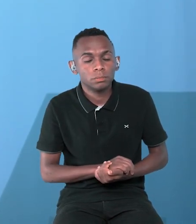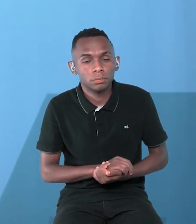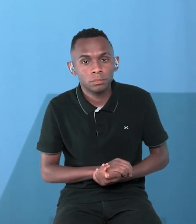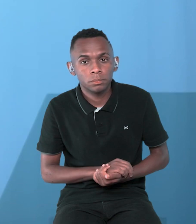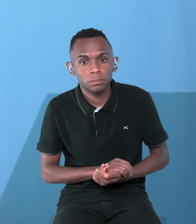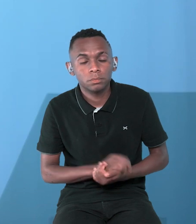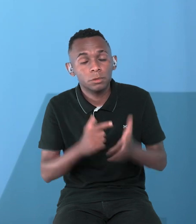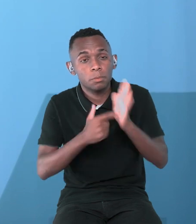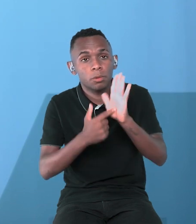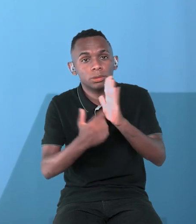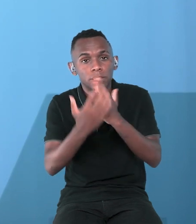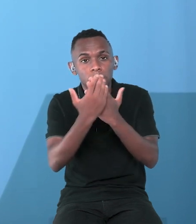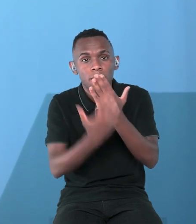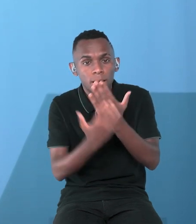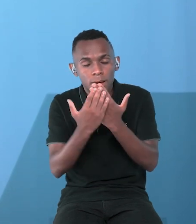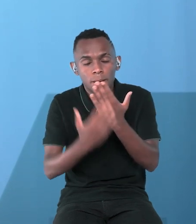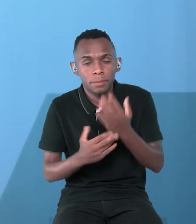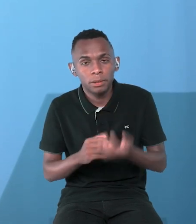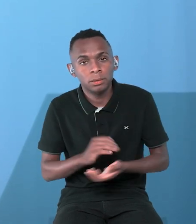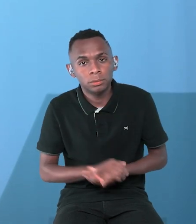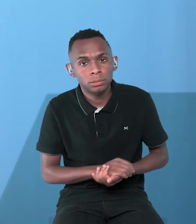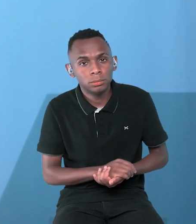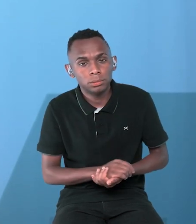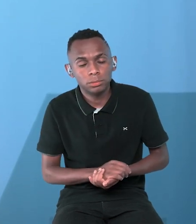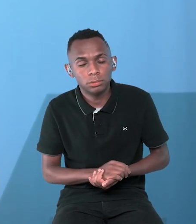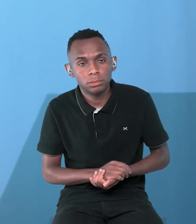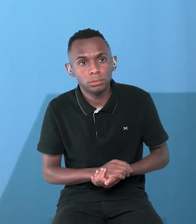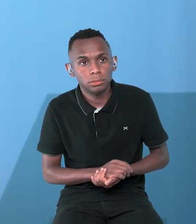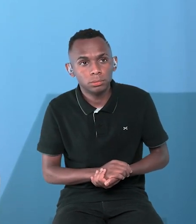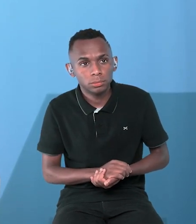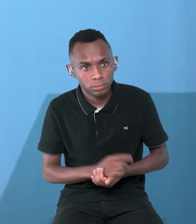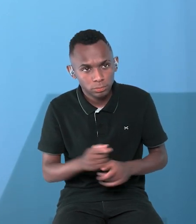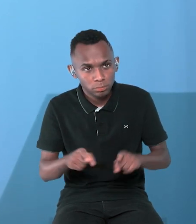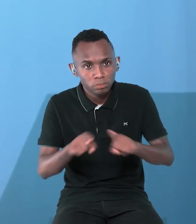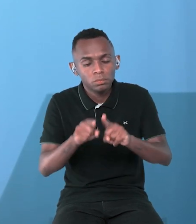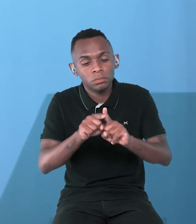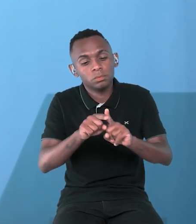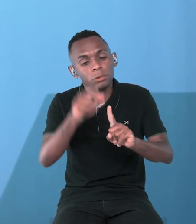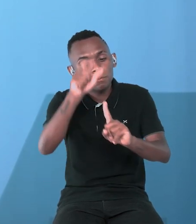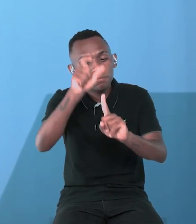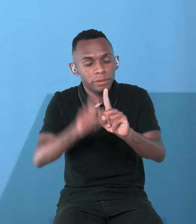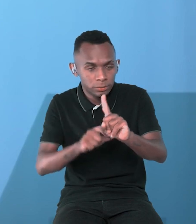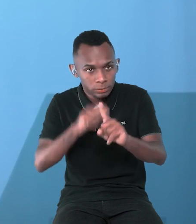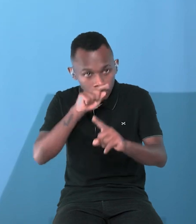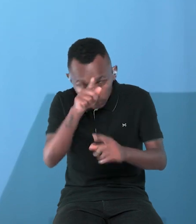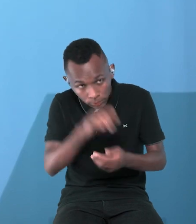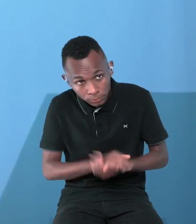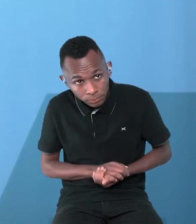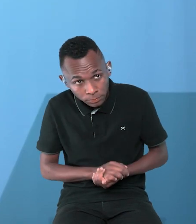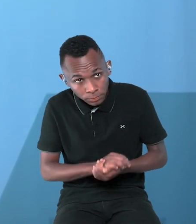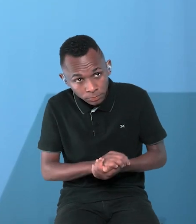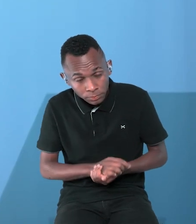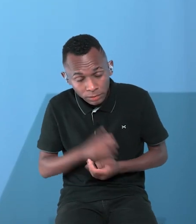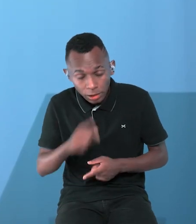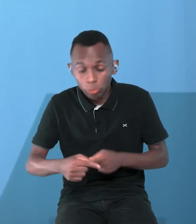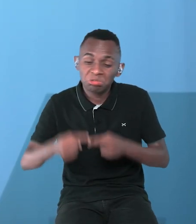vou mostrar a capa aqui. Eu vou mostrar o personagem também, porque foi um desafio